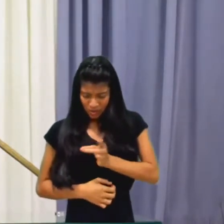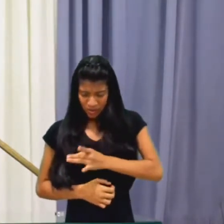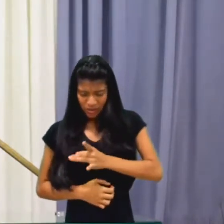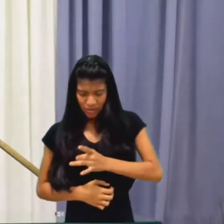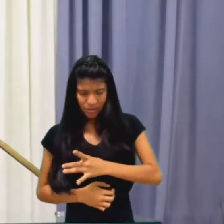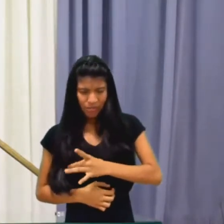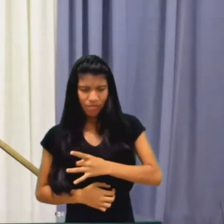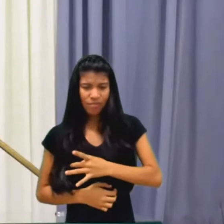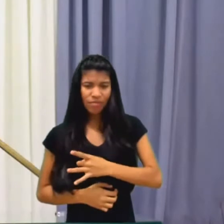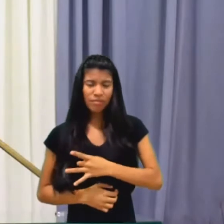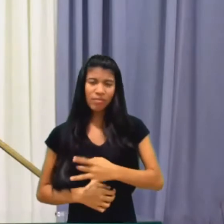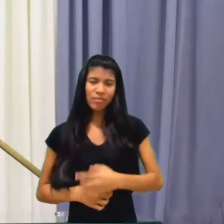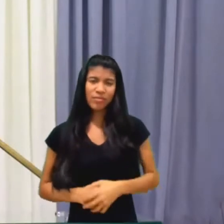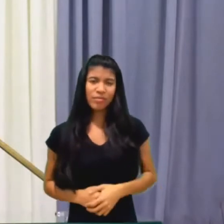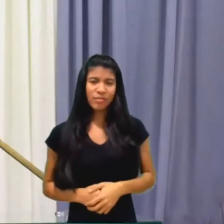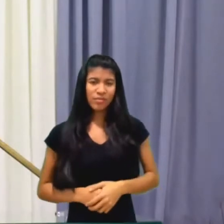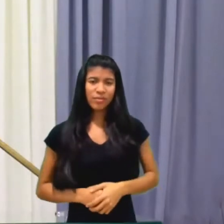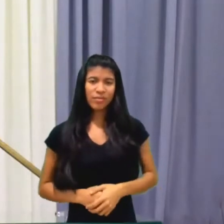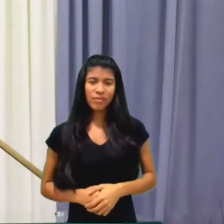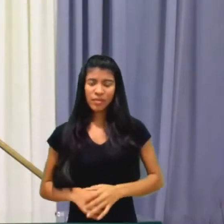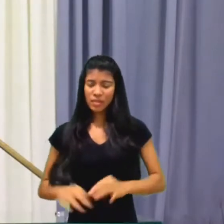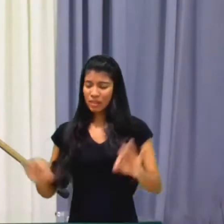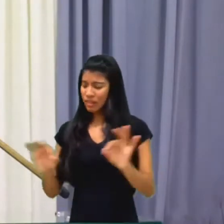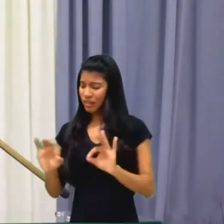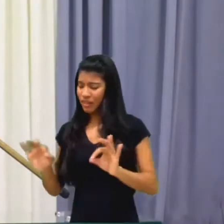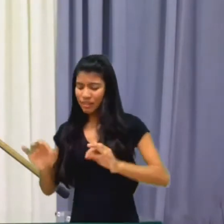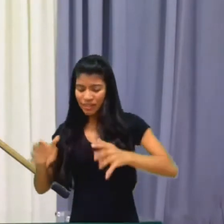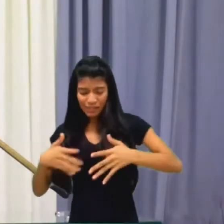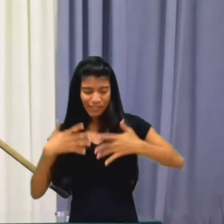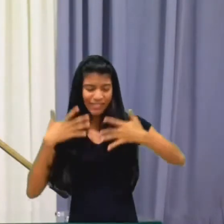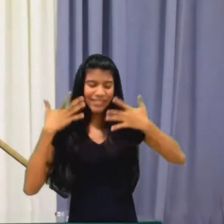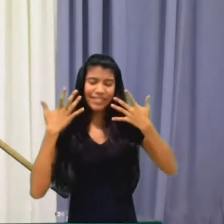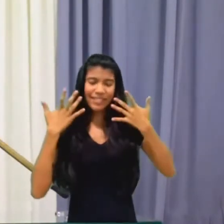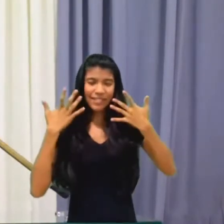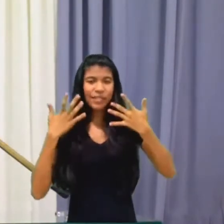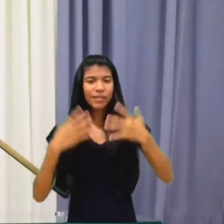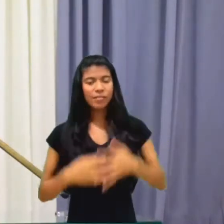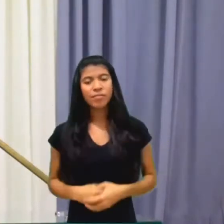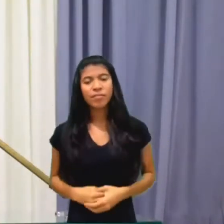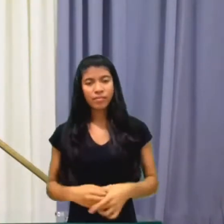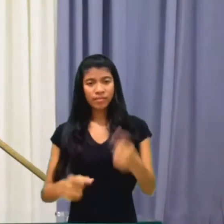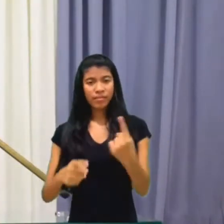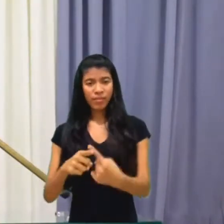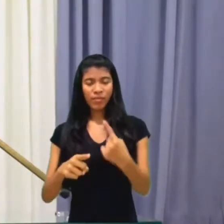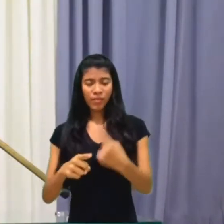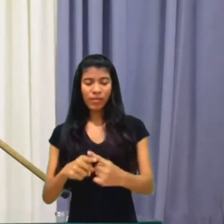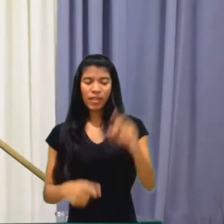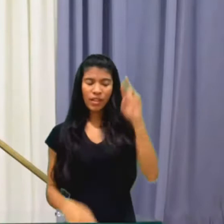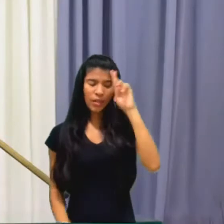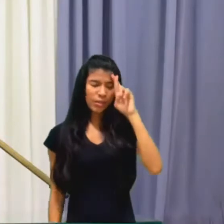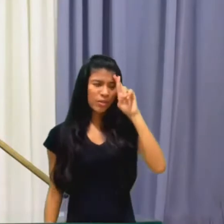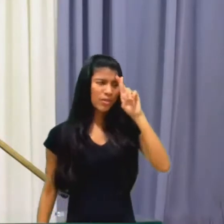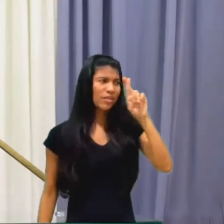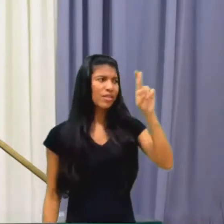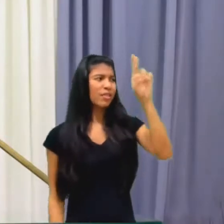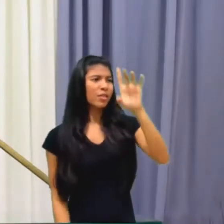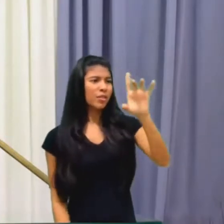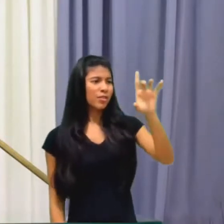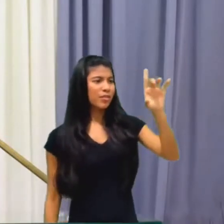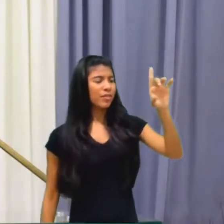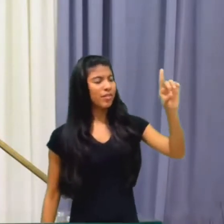ninguém mais há ânimo algum por causa da vossa presença, porque o Senhor vosso Deus